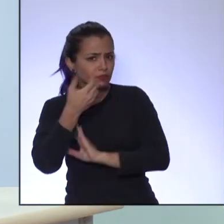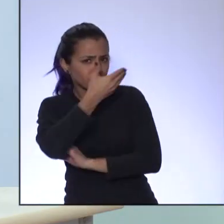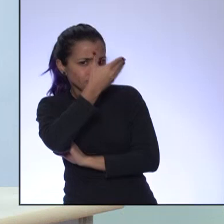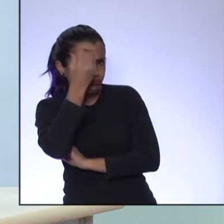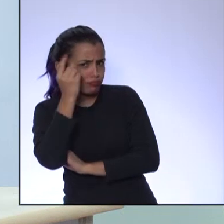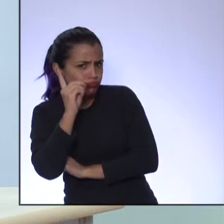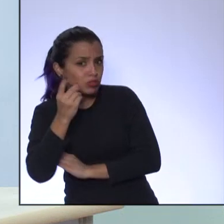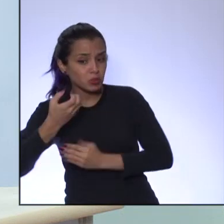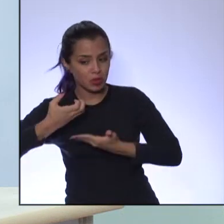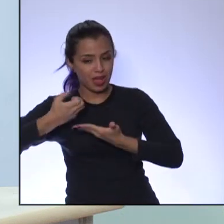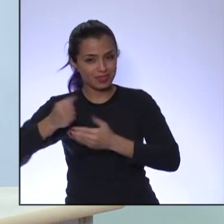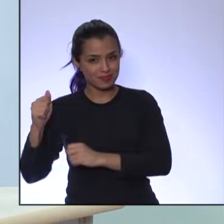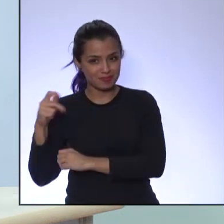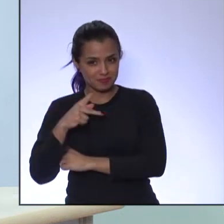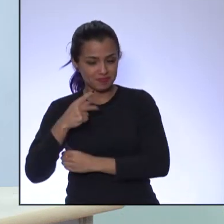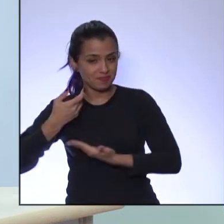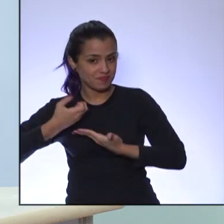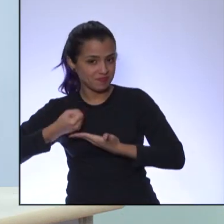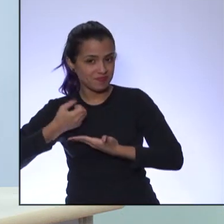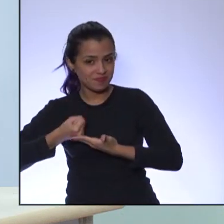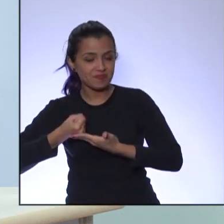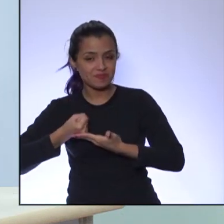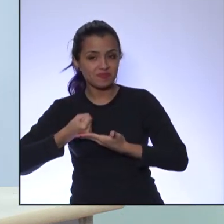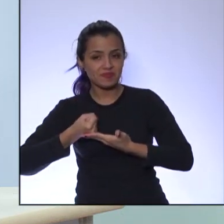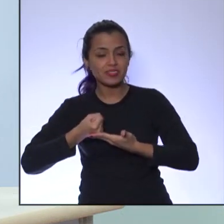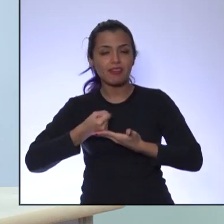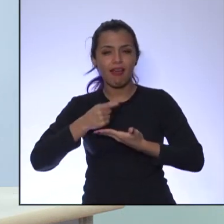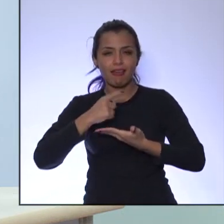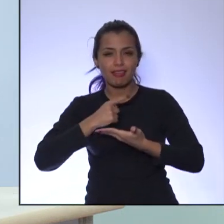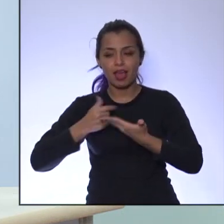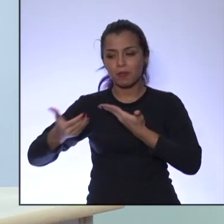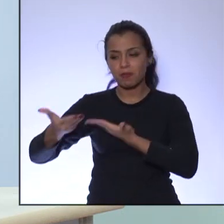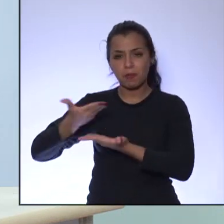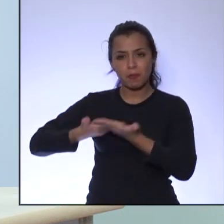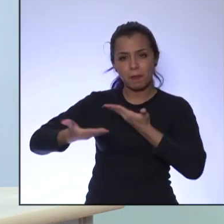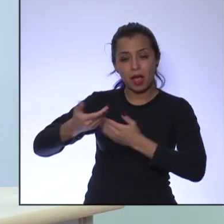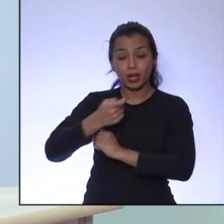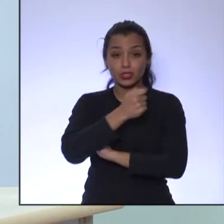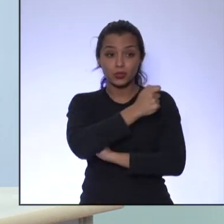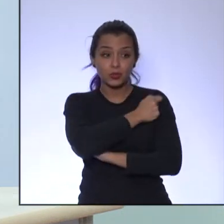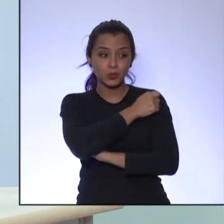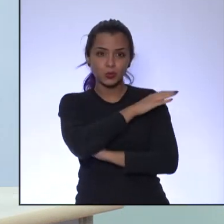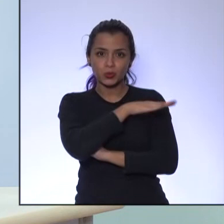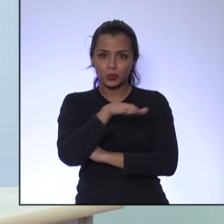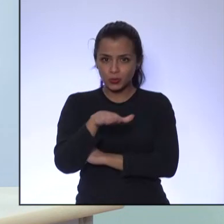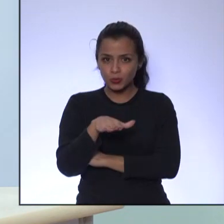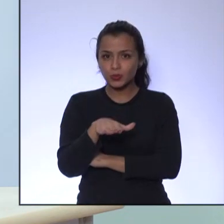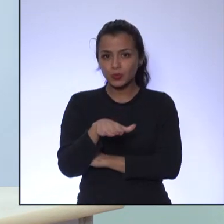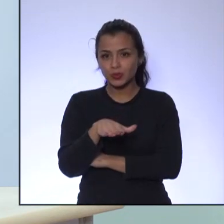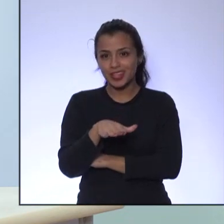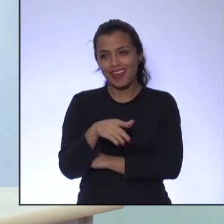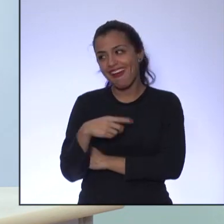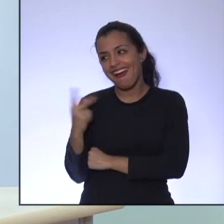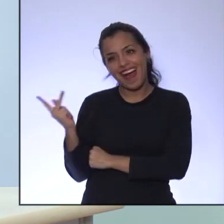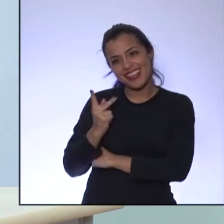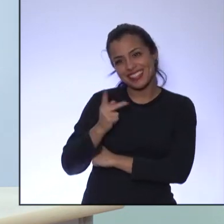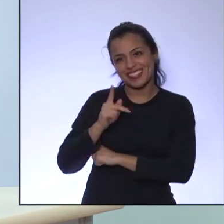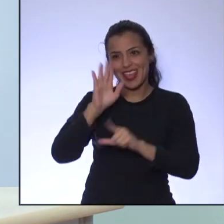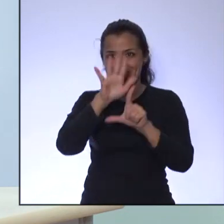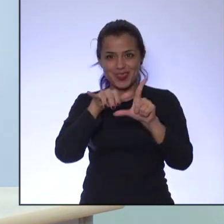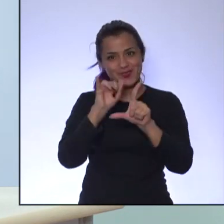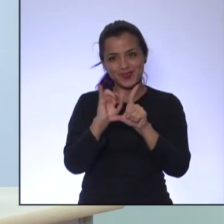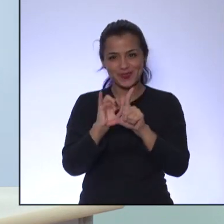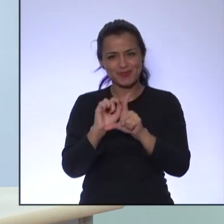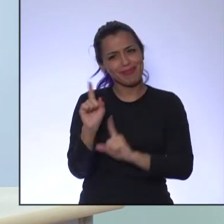esse aplicativo, que a gente tem um retorno dos alunos, a gente pode a gente não é youtuber, né? E na sala de